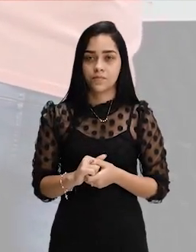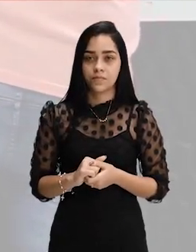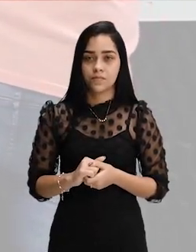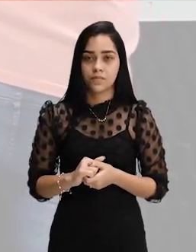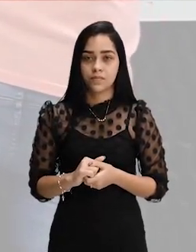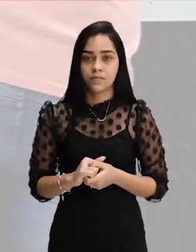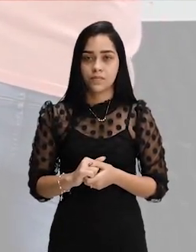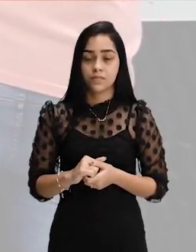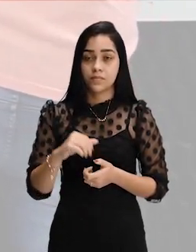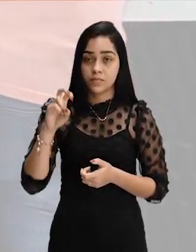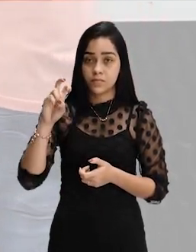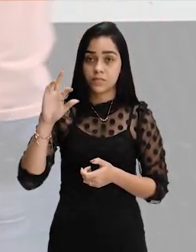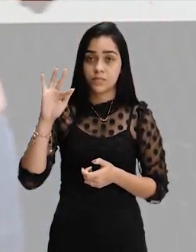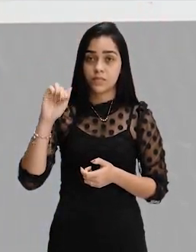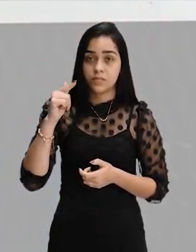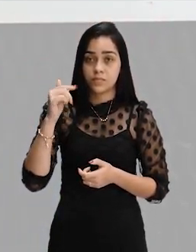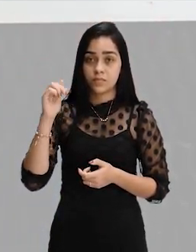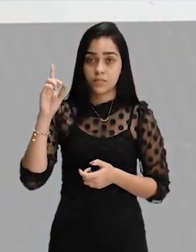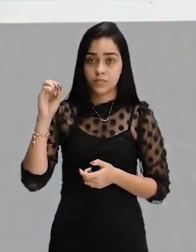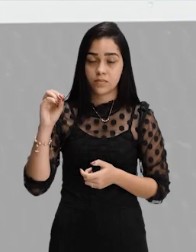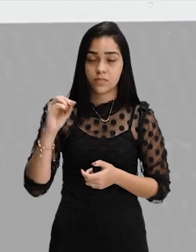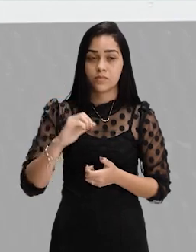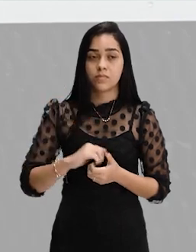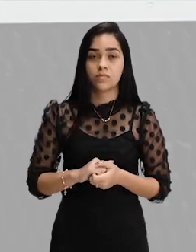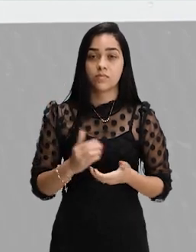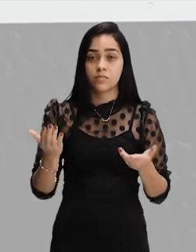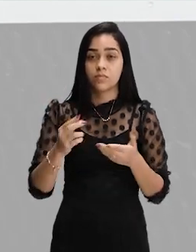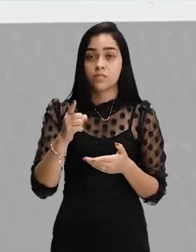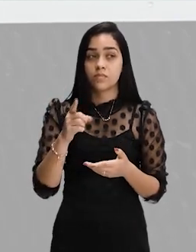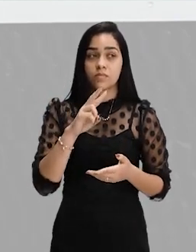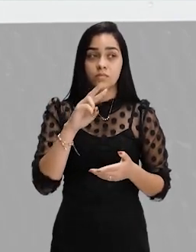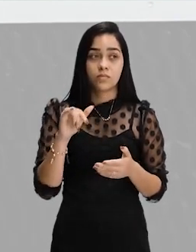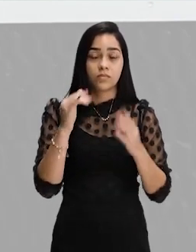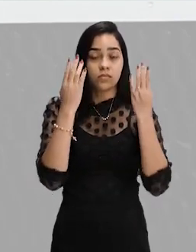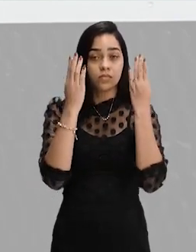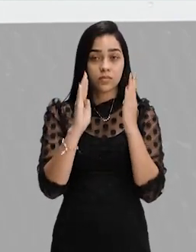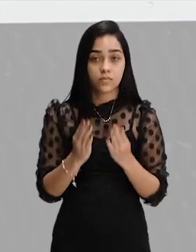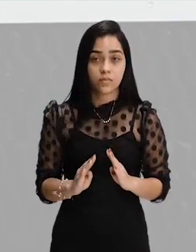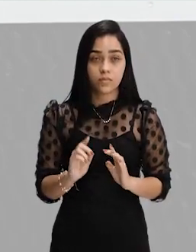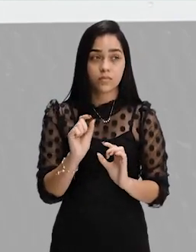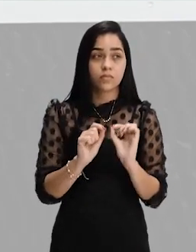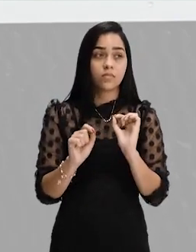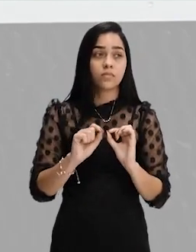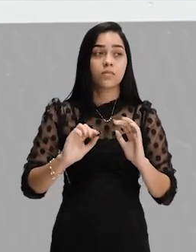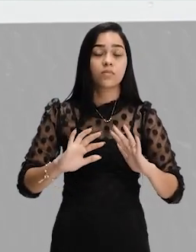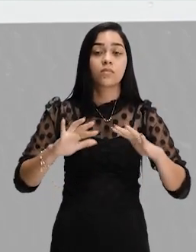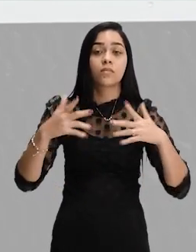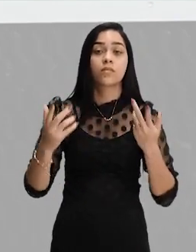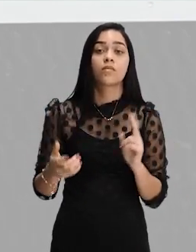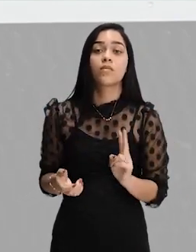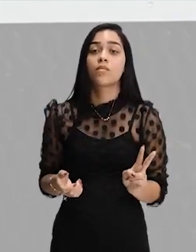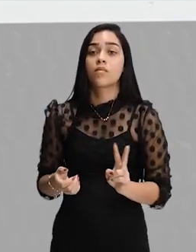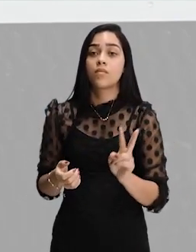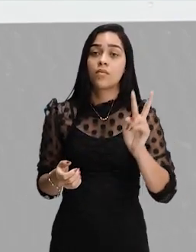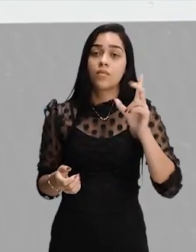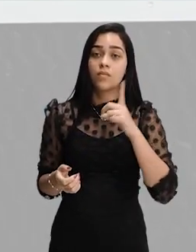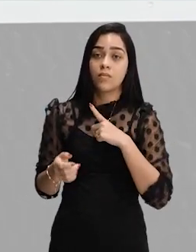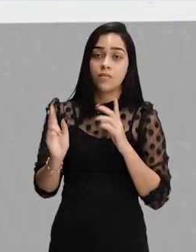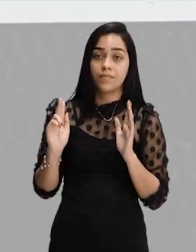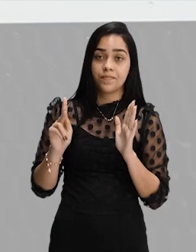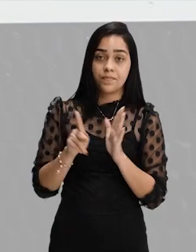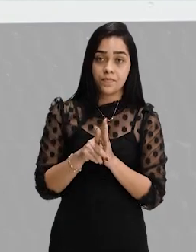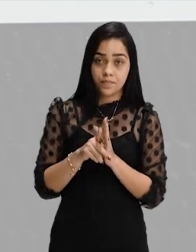Certo? O 5 fechado. Bom, agora você vai analisar quais são os valores que